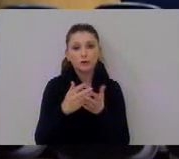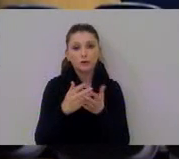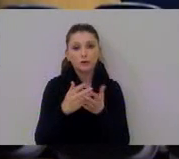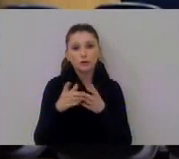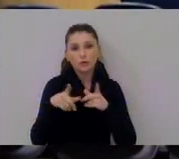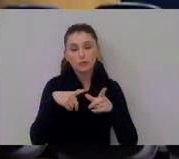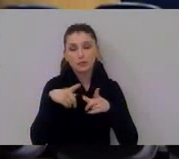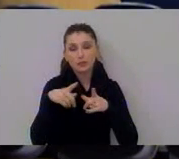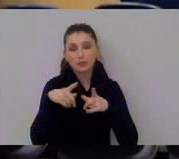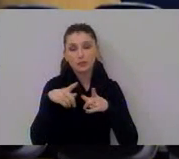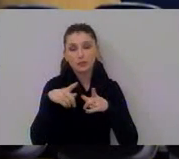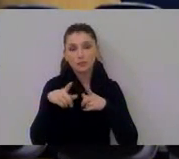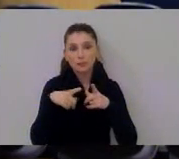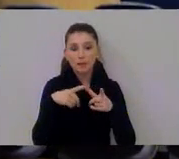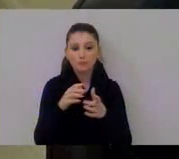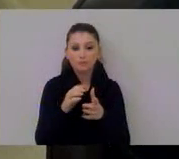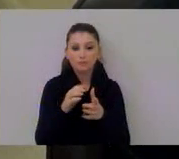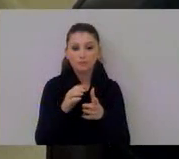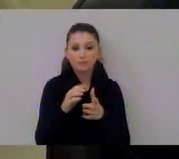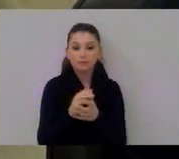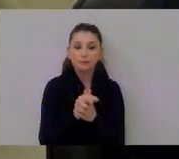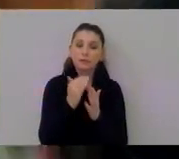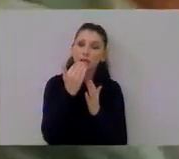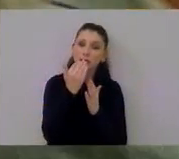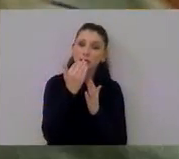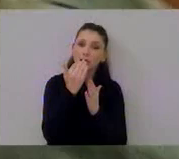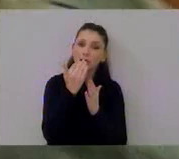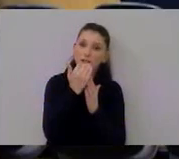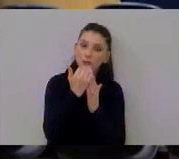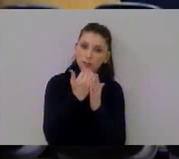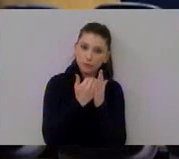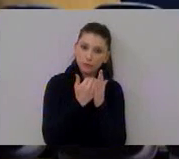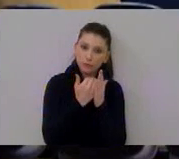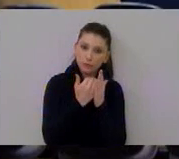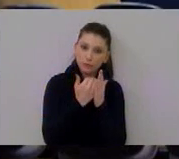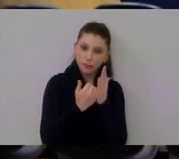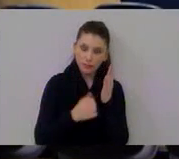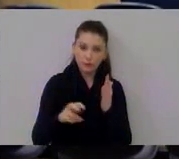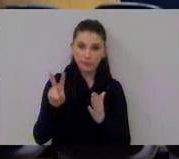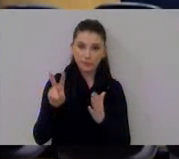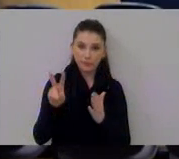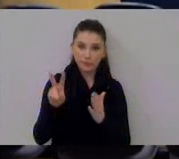Questão de ordem do vereador Daniel Freitas.